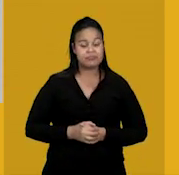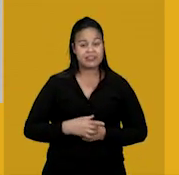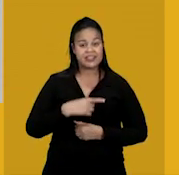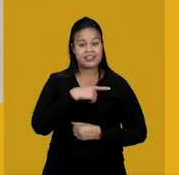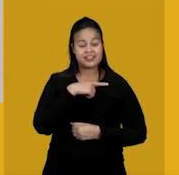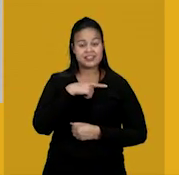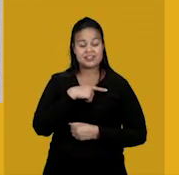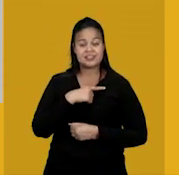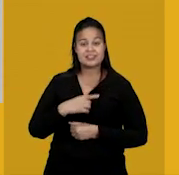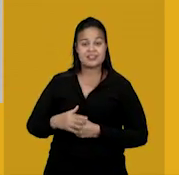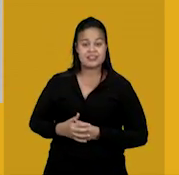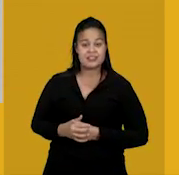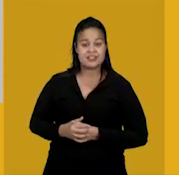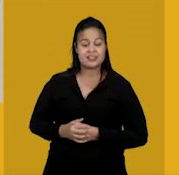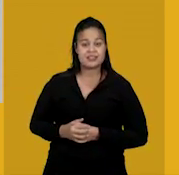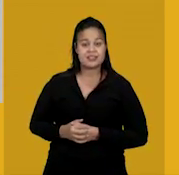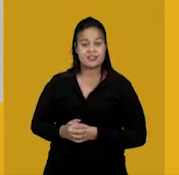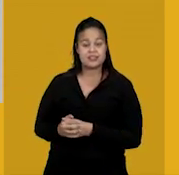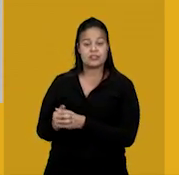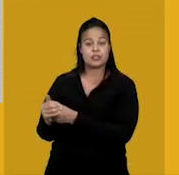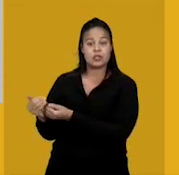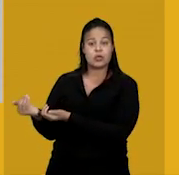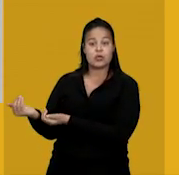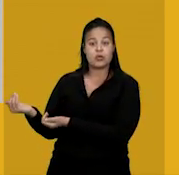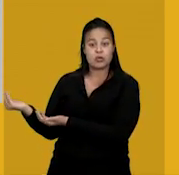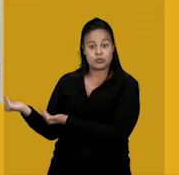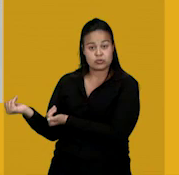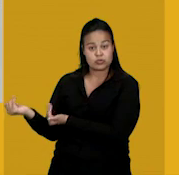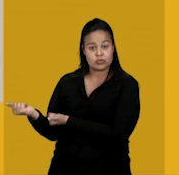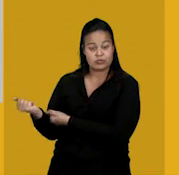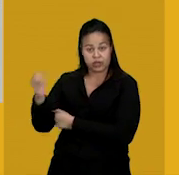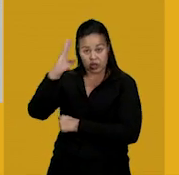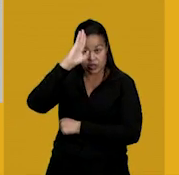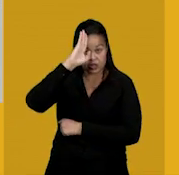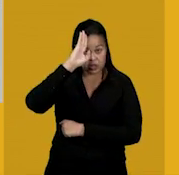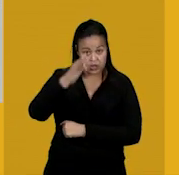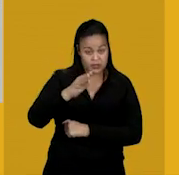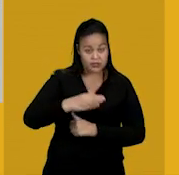lugar. E a publicidade é uma ferramenta utilizada para divulgar isso.